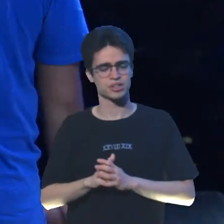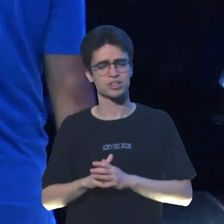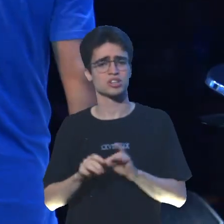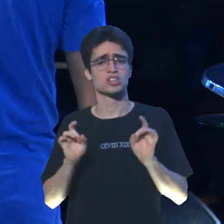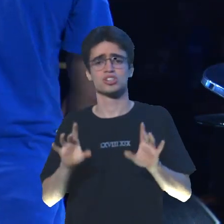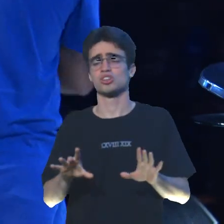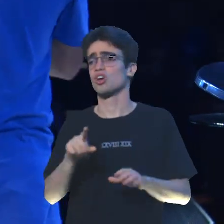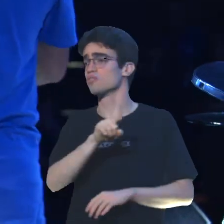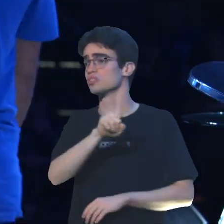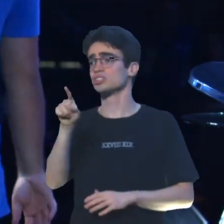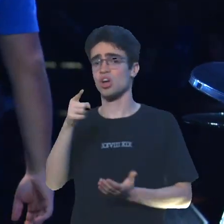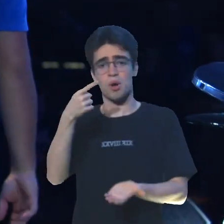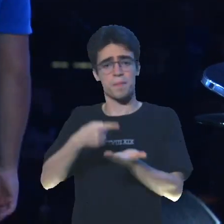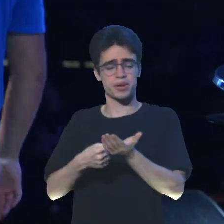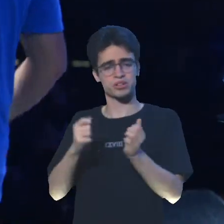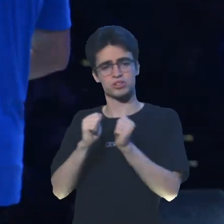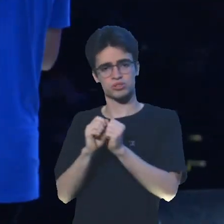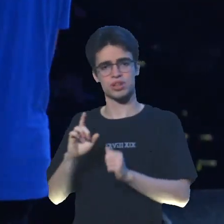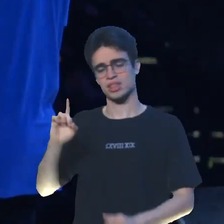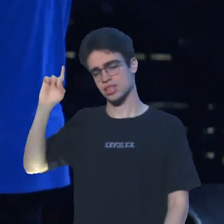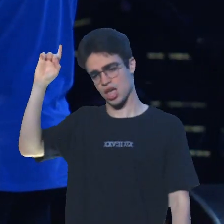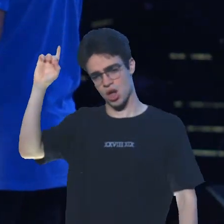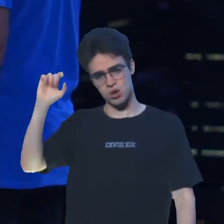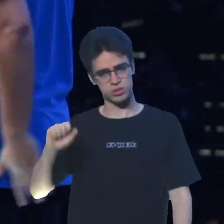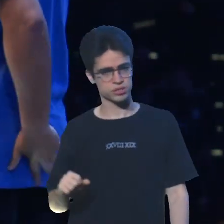Apenas um compromisso seu com o Senhor.